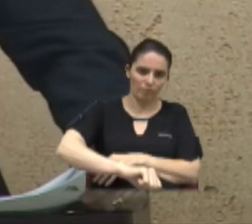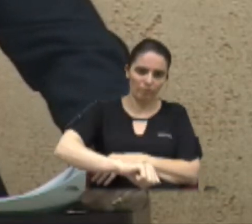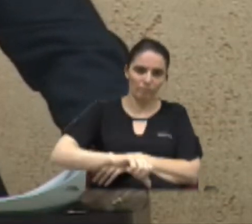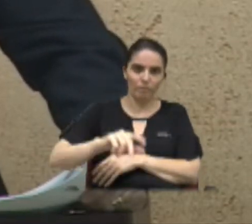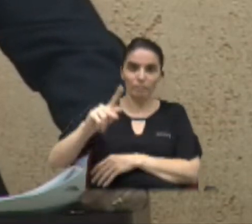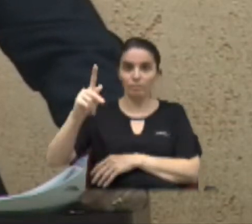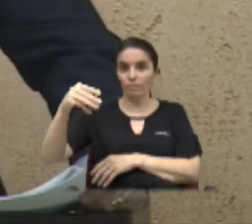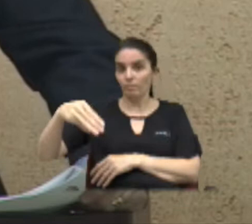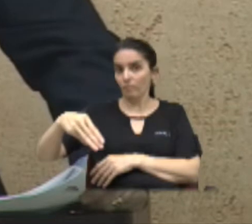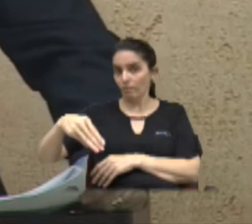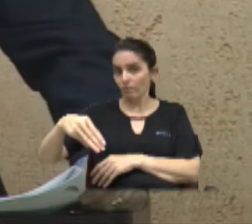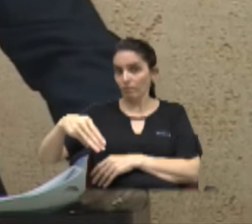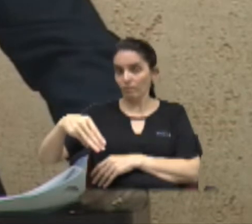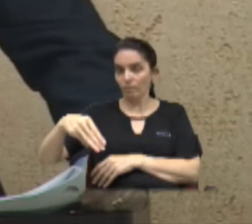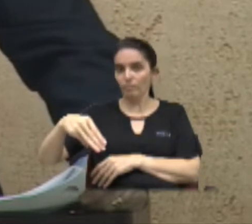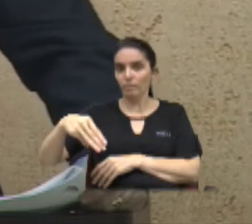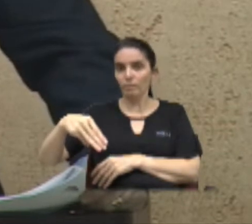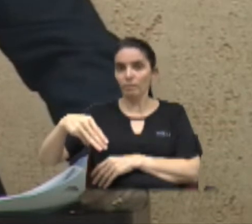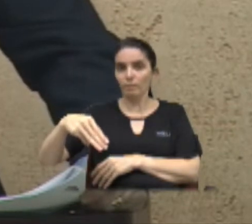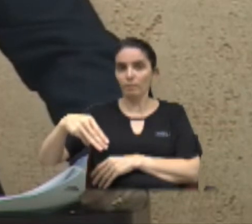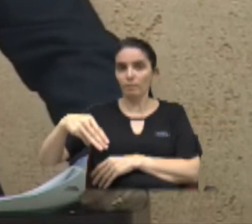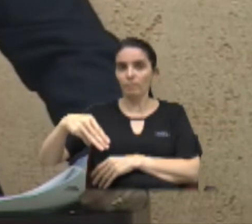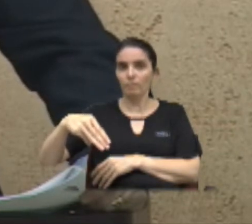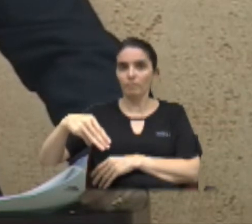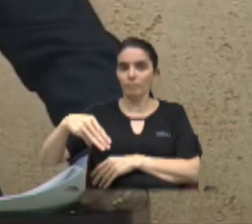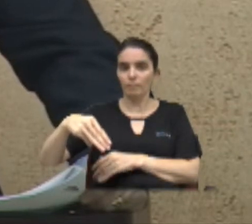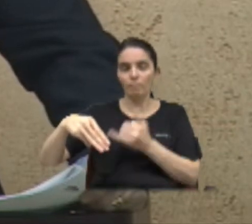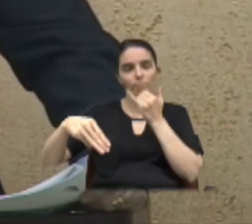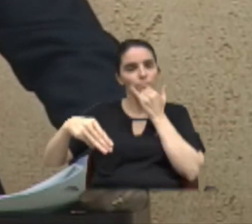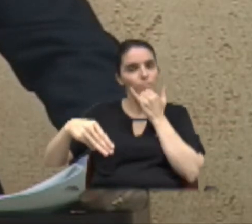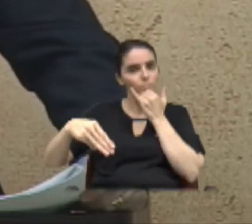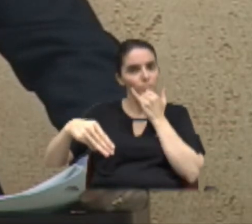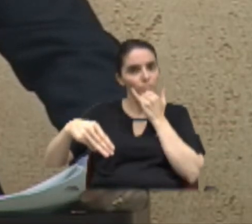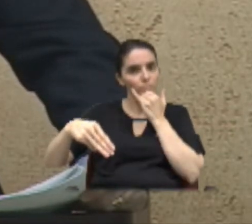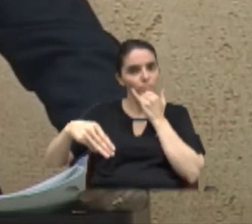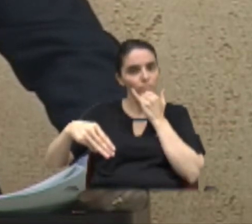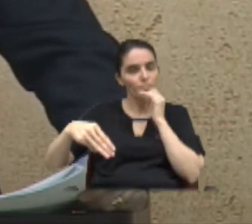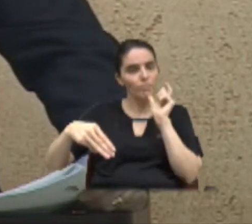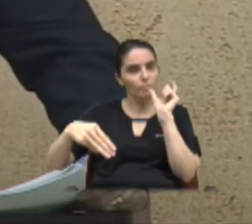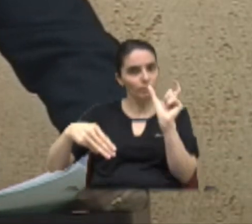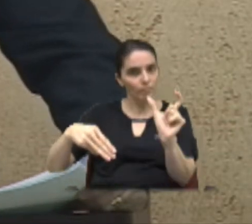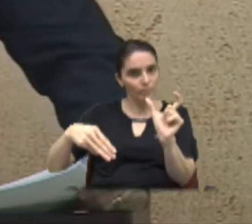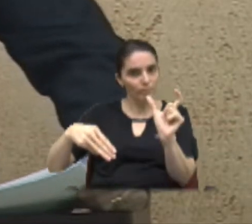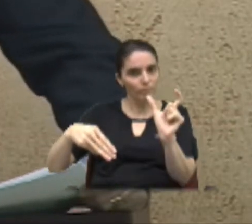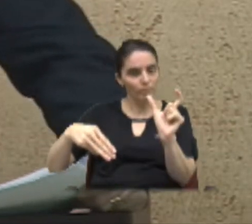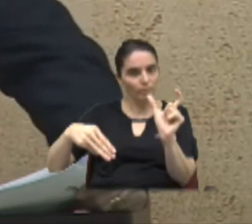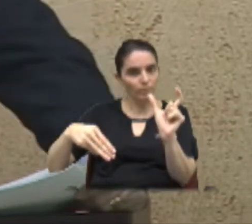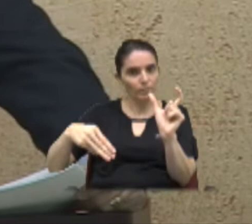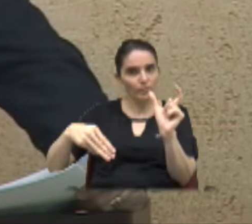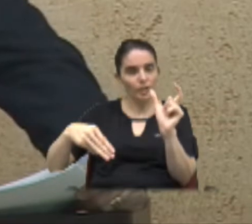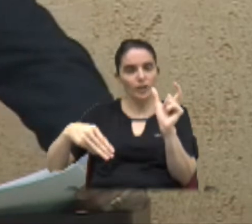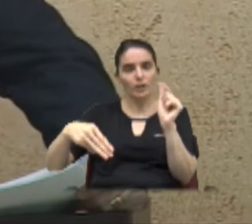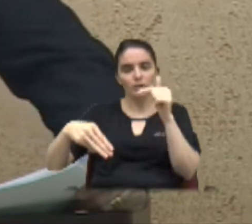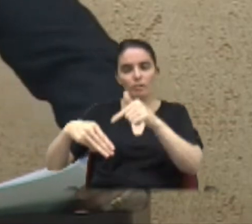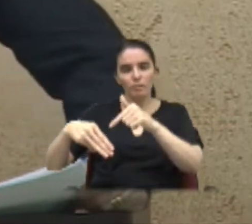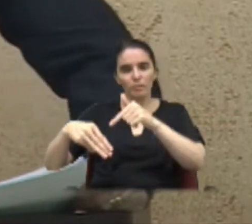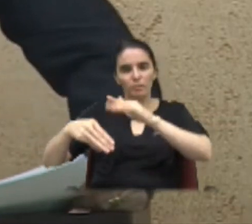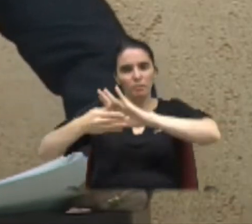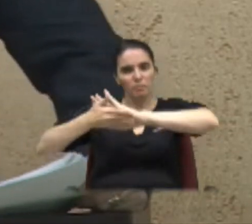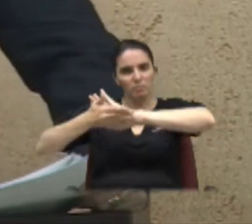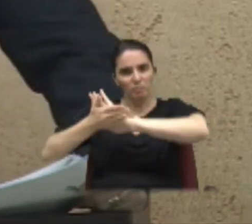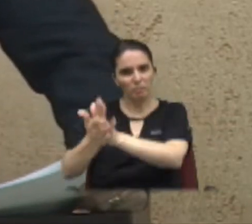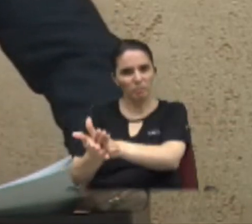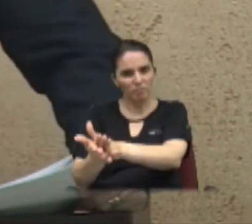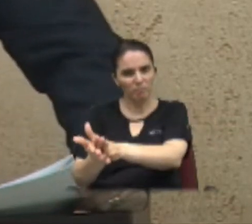polícia militar, desculpe o termo que eu vou usar, mas muitas vezes é humilhada na frente